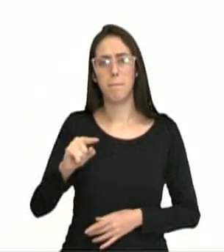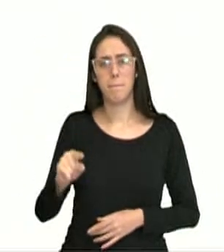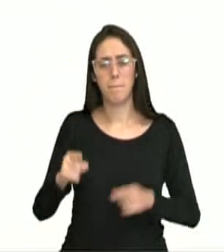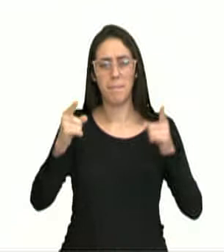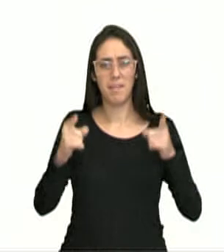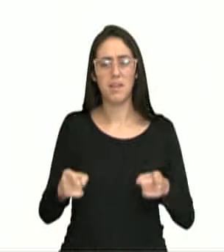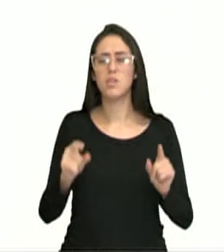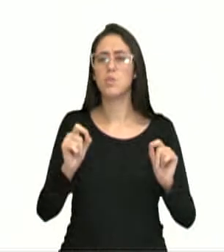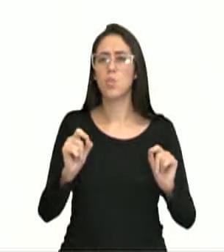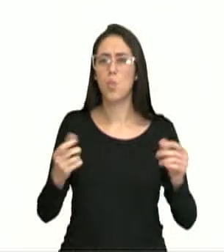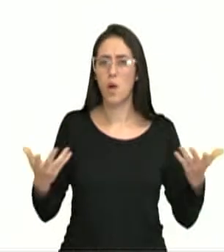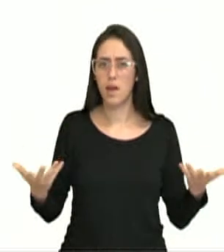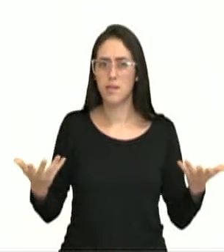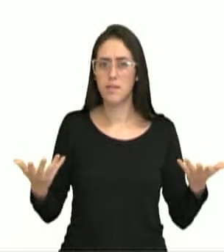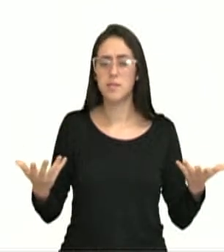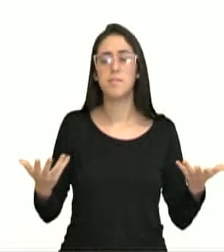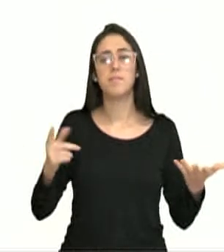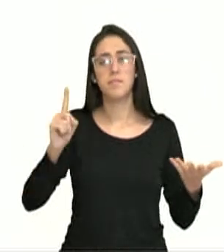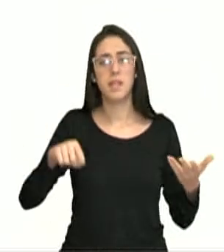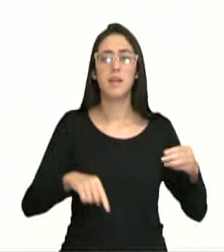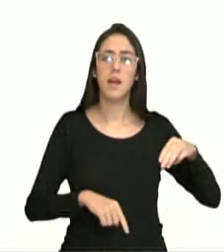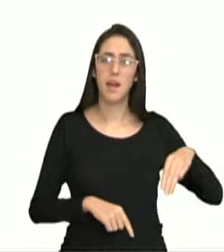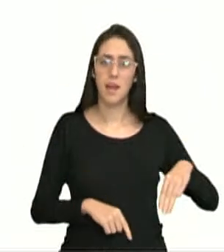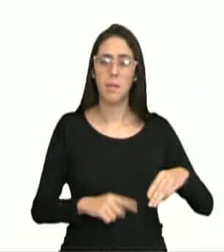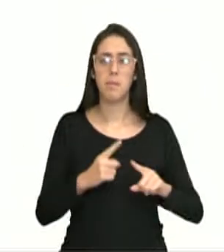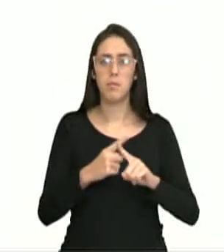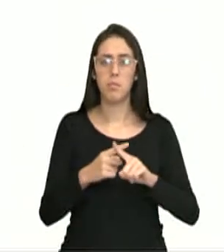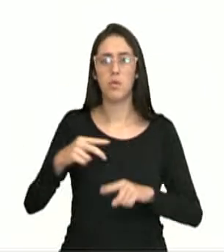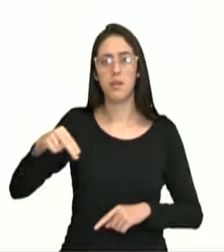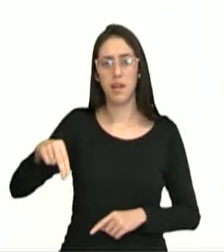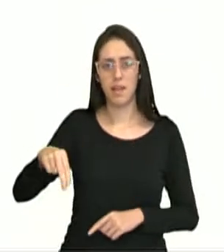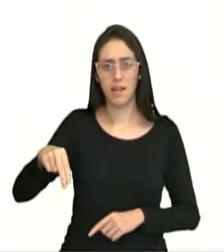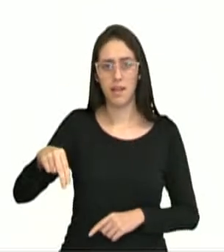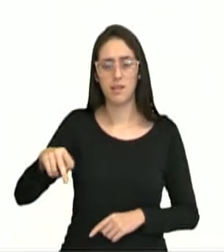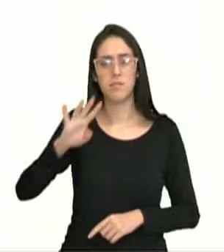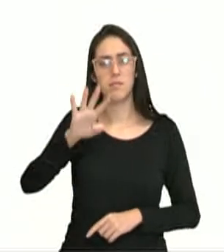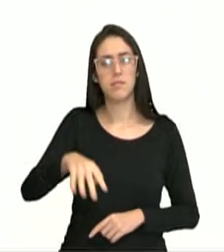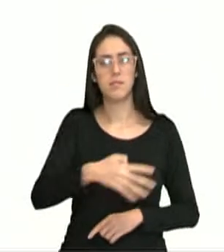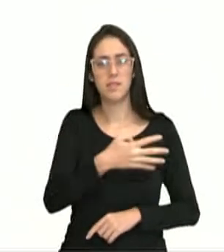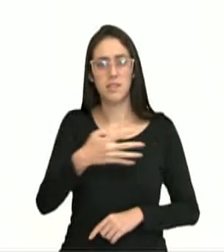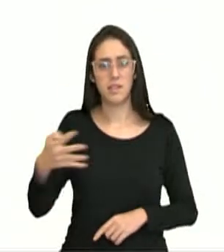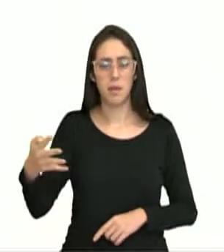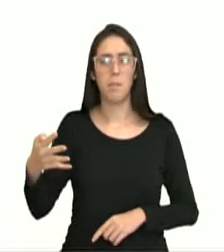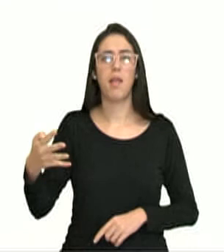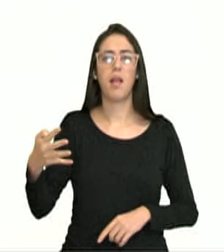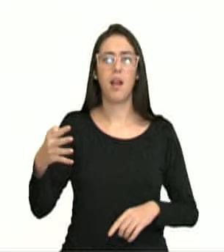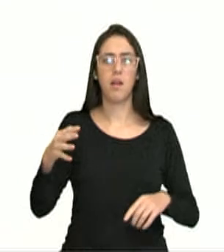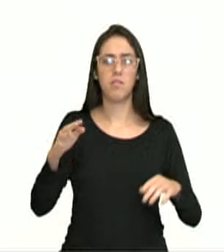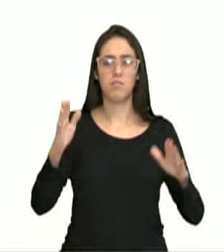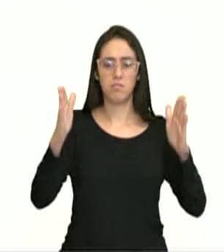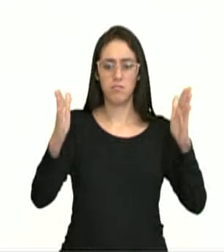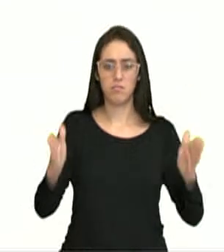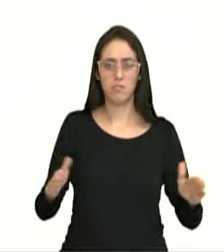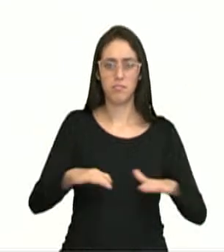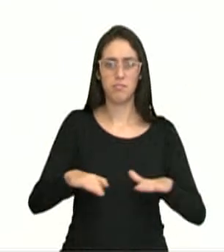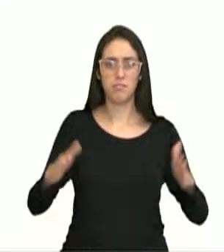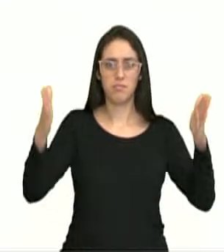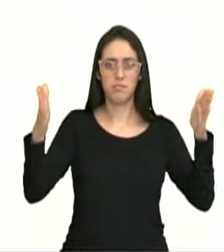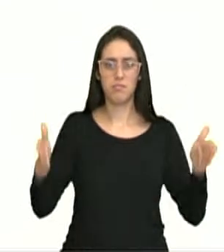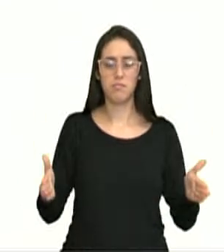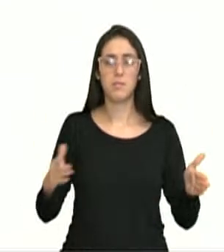define-se matriz M por N, uma tabela retangular formada por